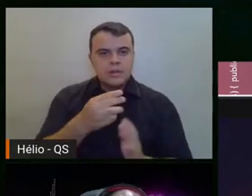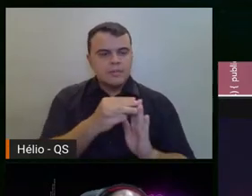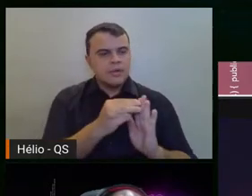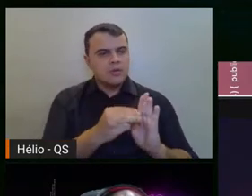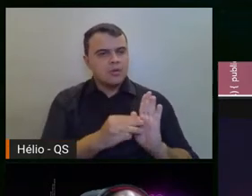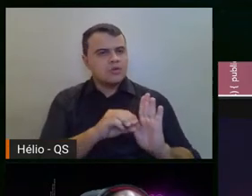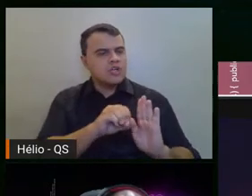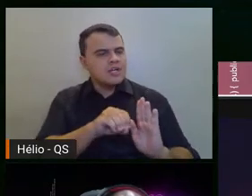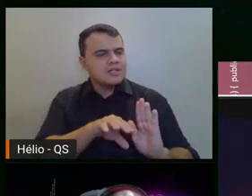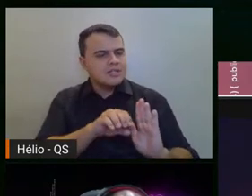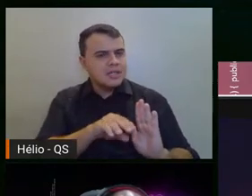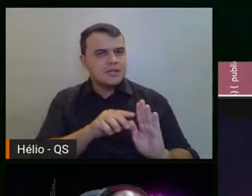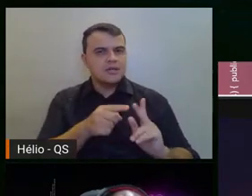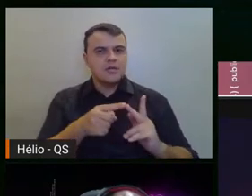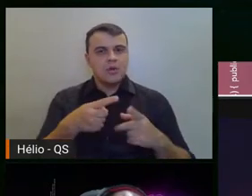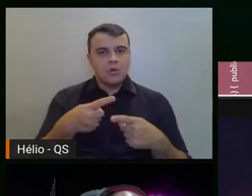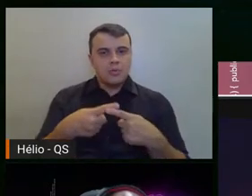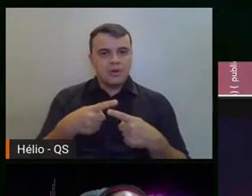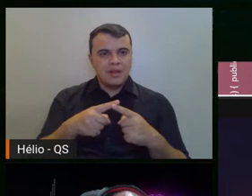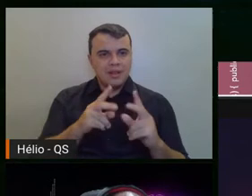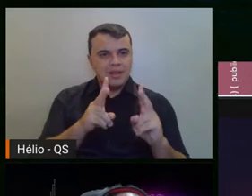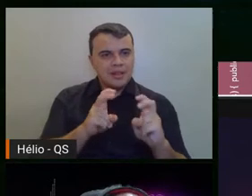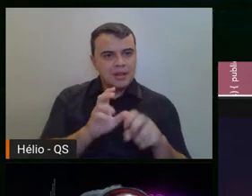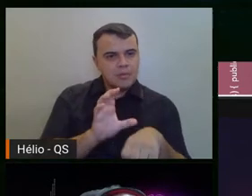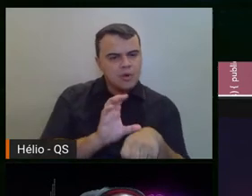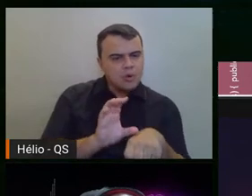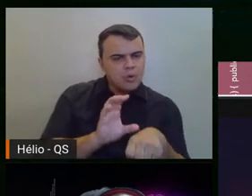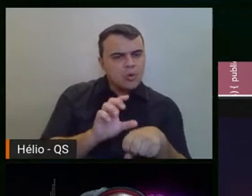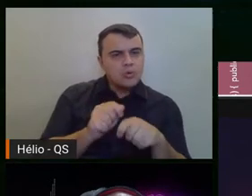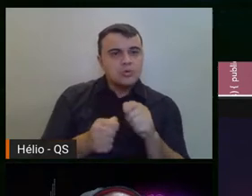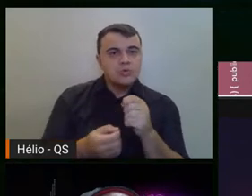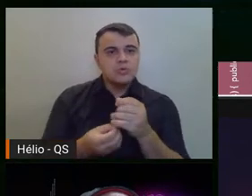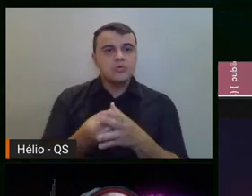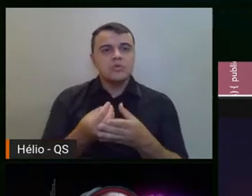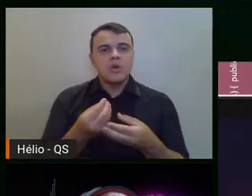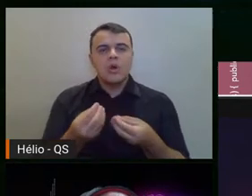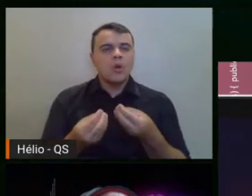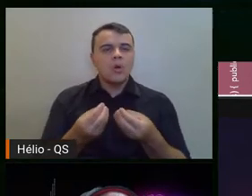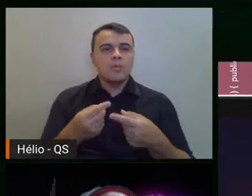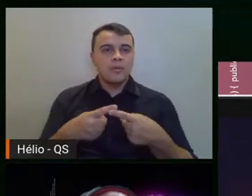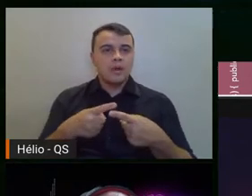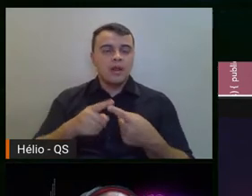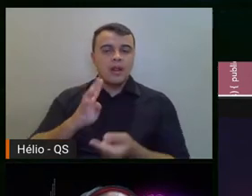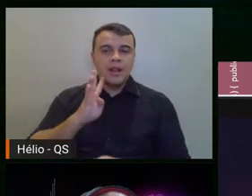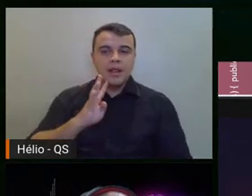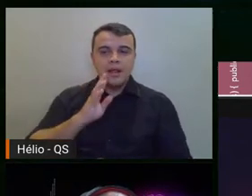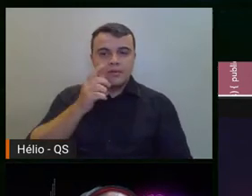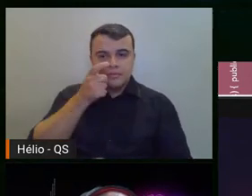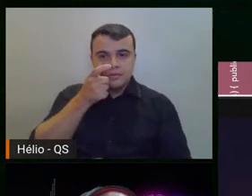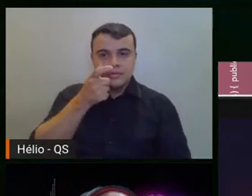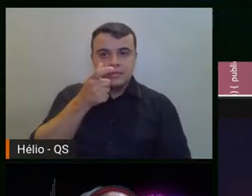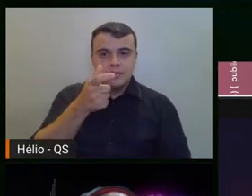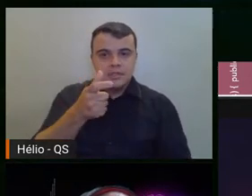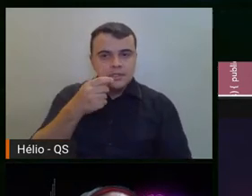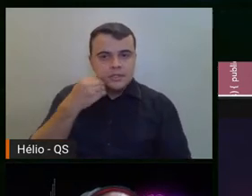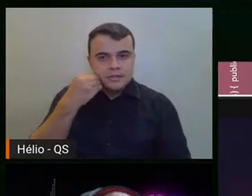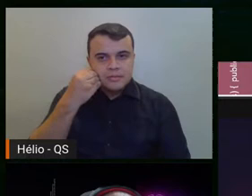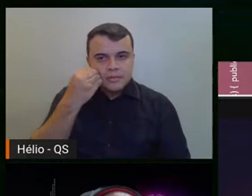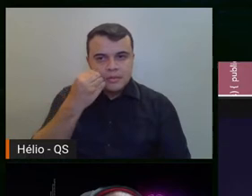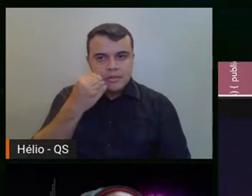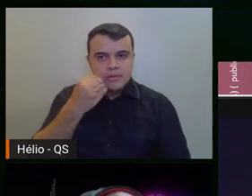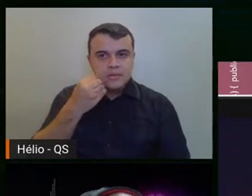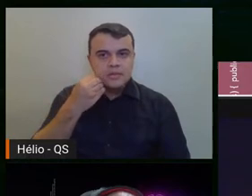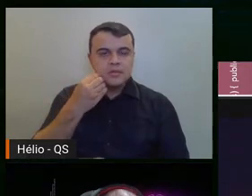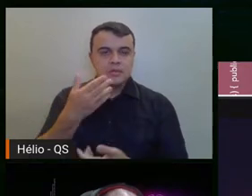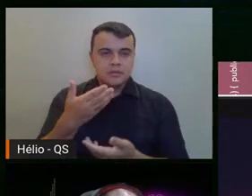Educacional né o porquê desse termo bootcamp da onde surgiu o porquê que ele é interessante para uma experiência Educacional